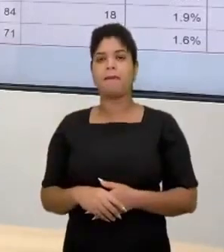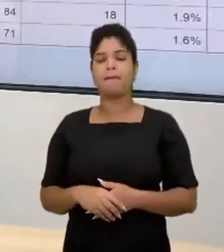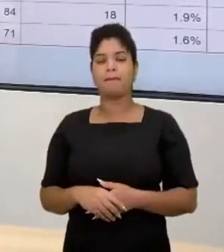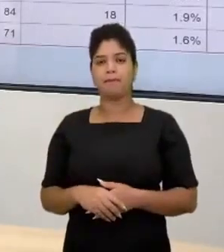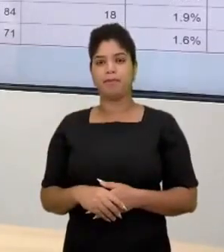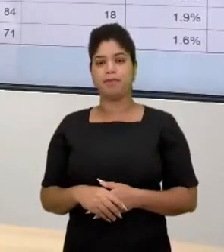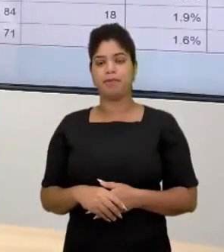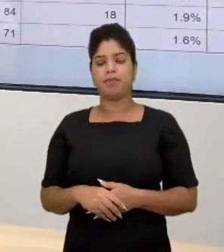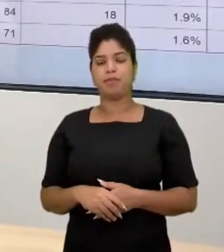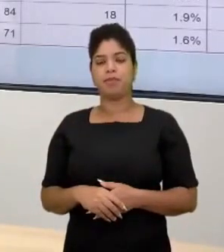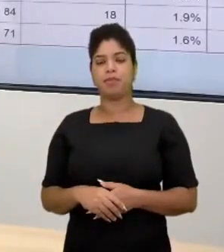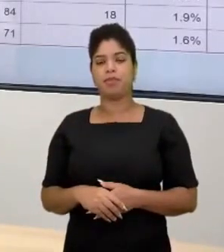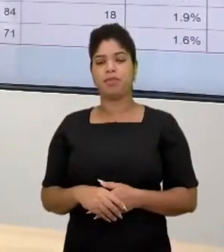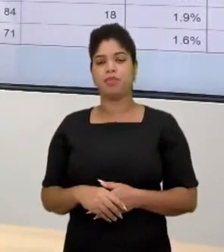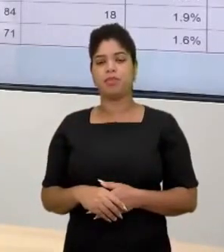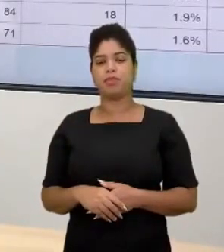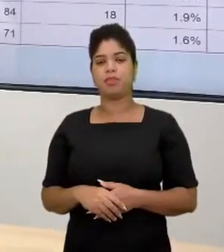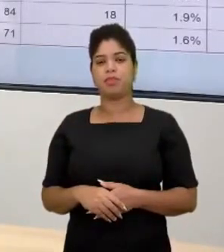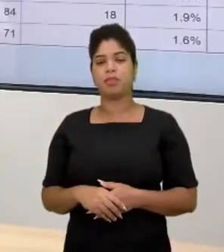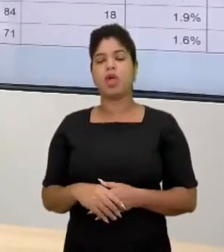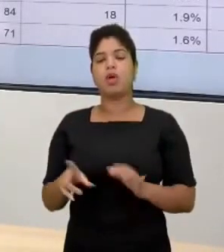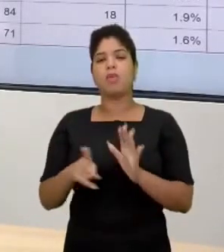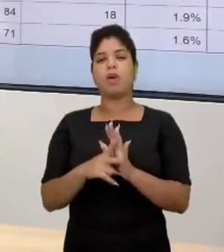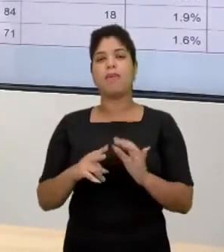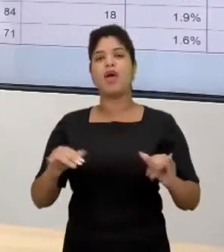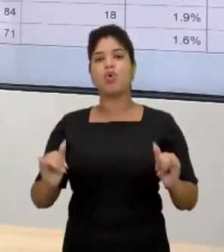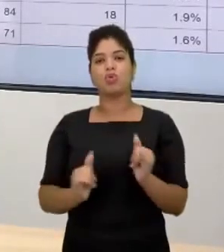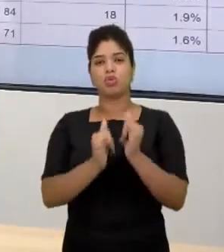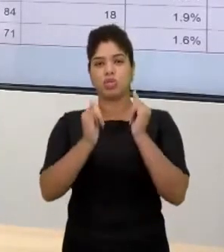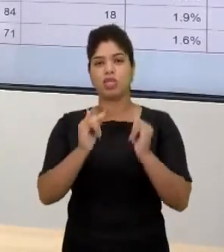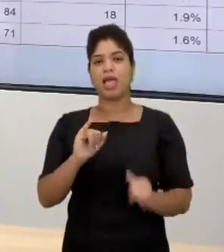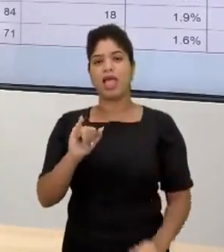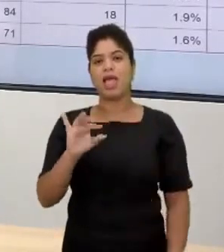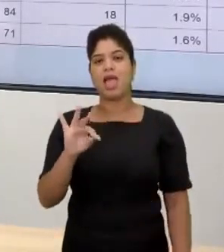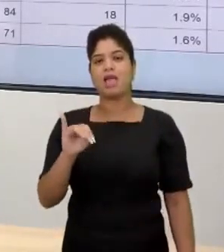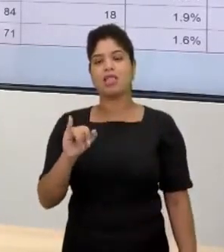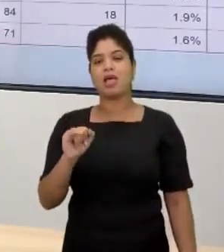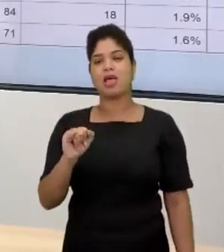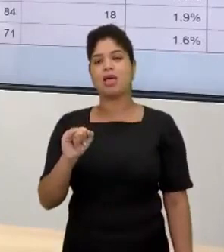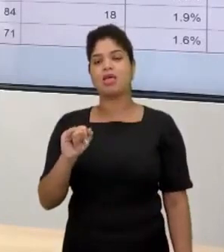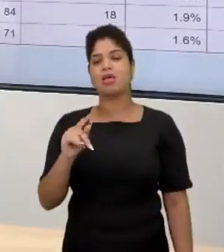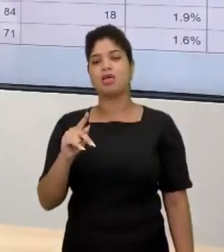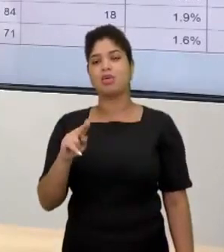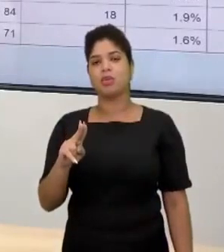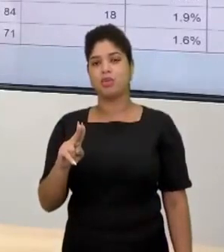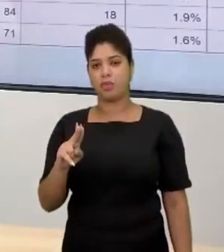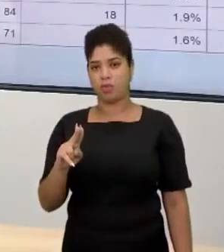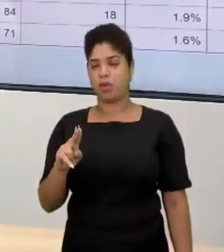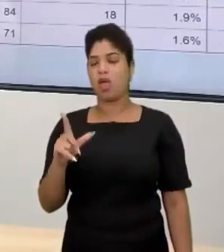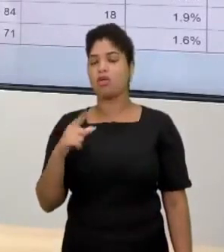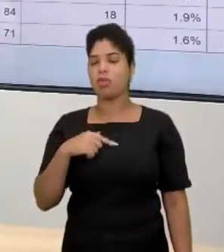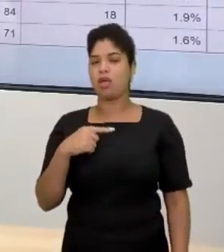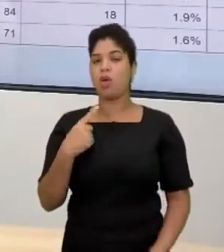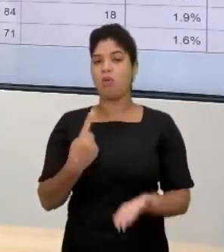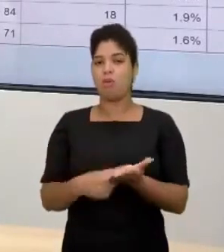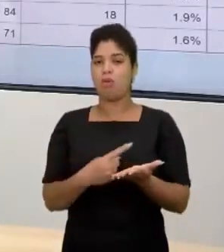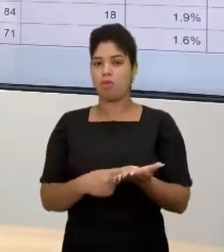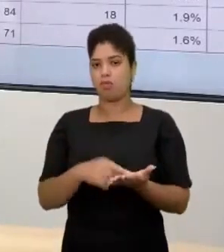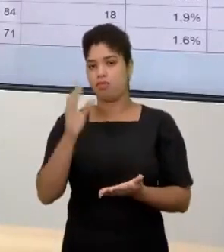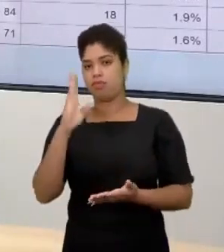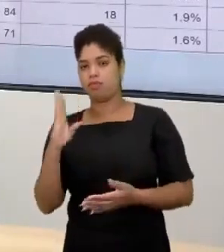aí da usina de Itaipu. Então esse acordo bilateral entre esses dois países aí, né, fizeram com